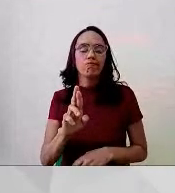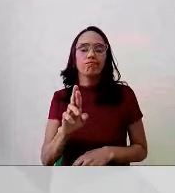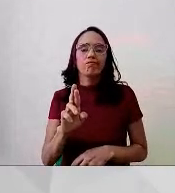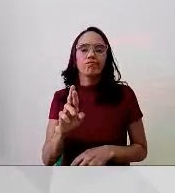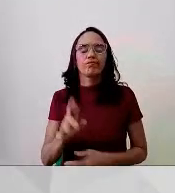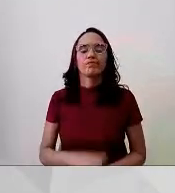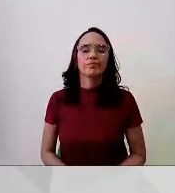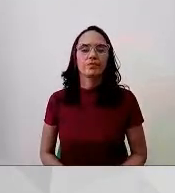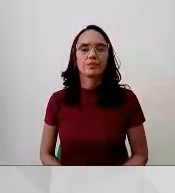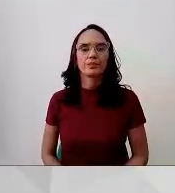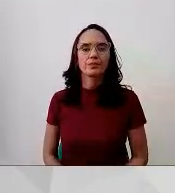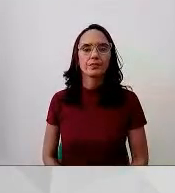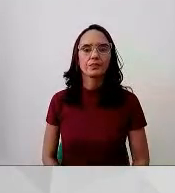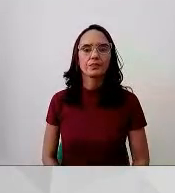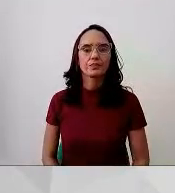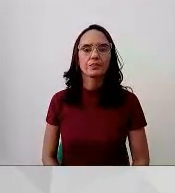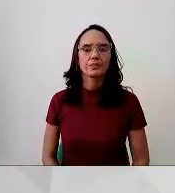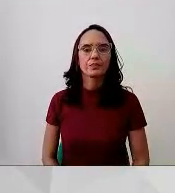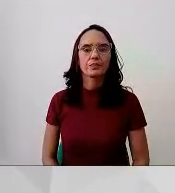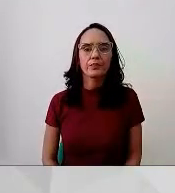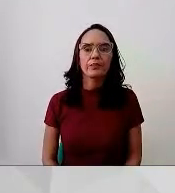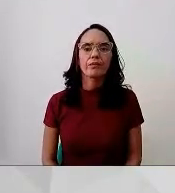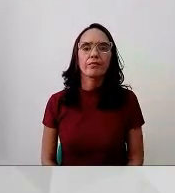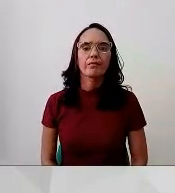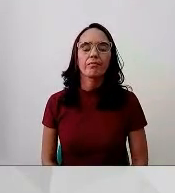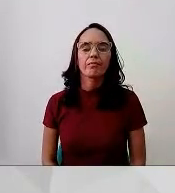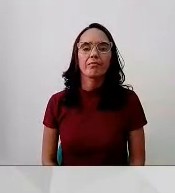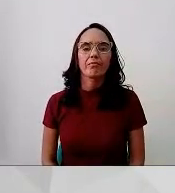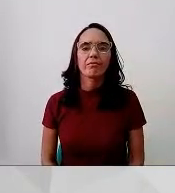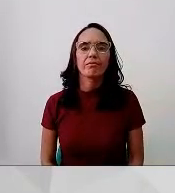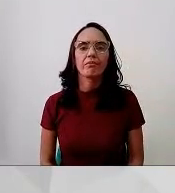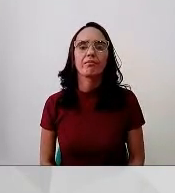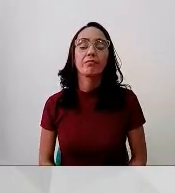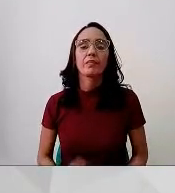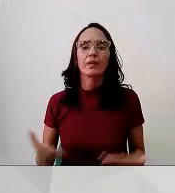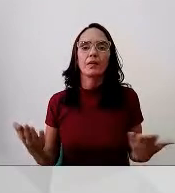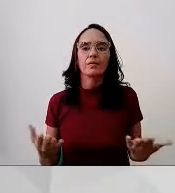Bem, voltei aqui, desculpe. Em 51, né,